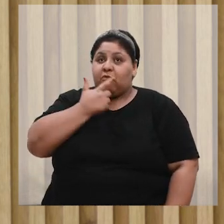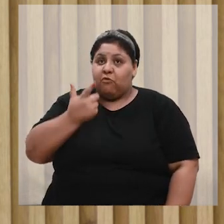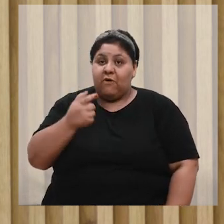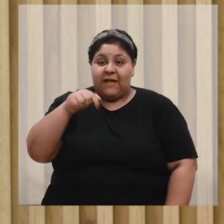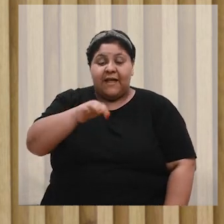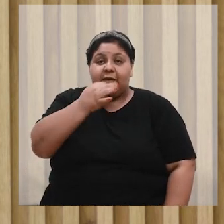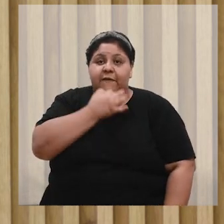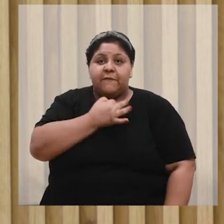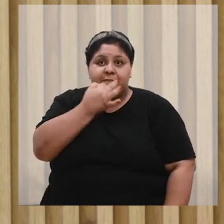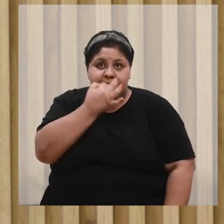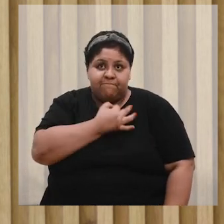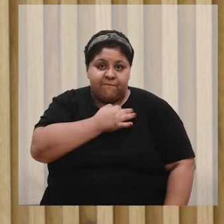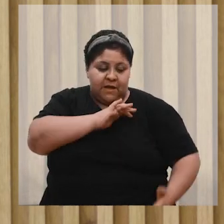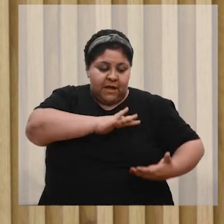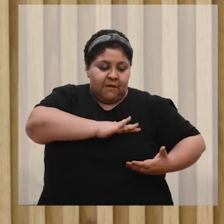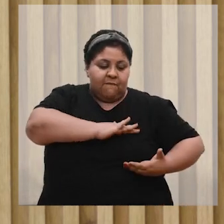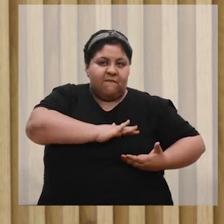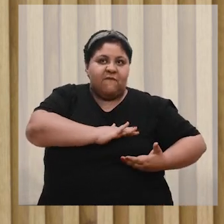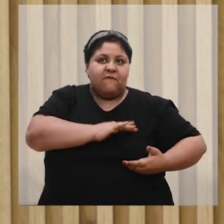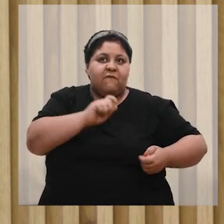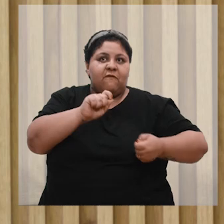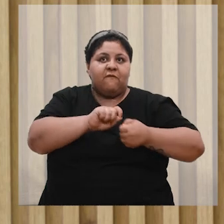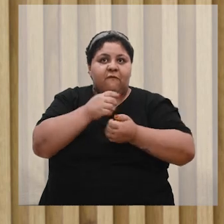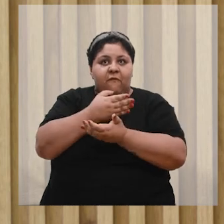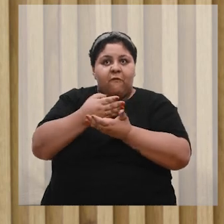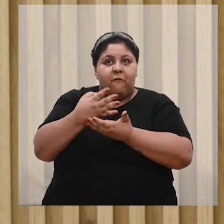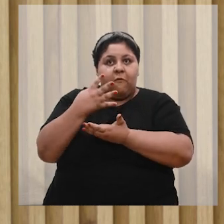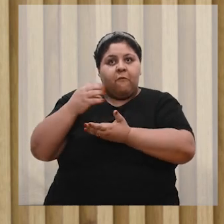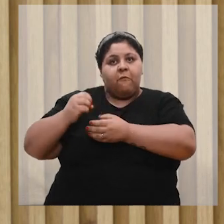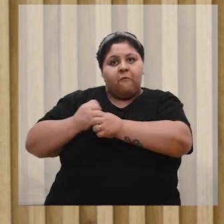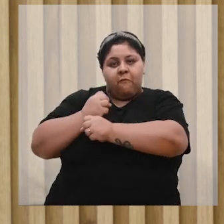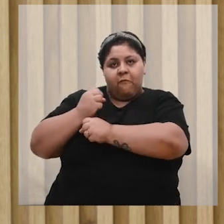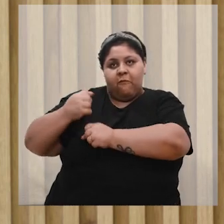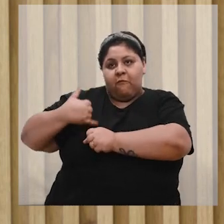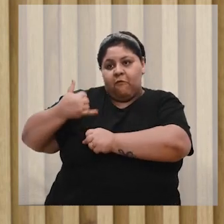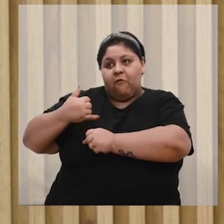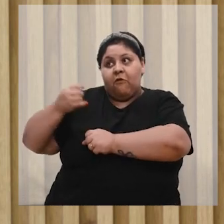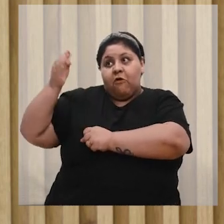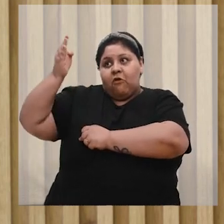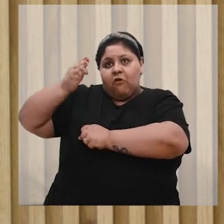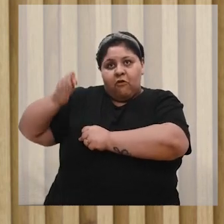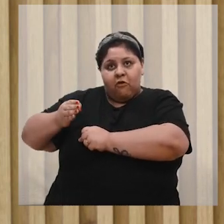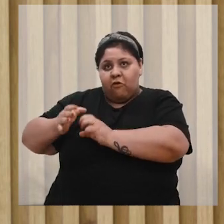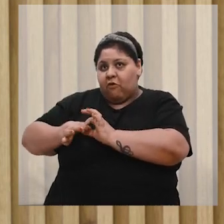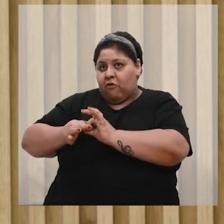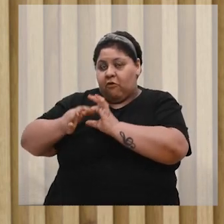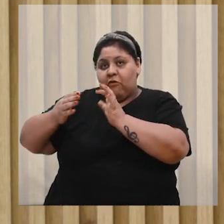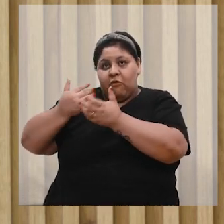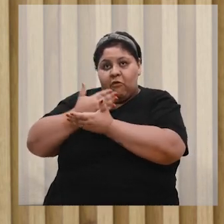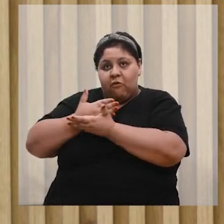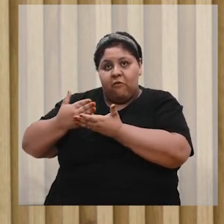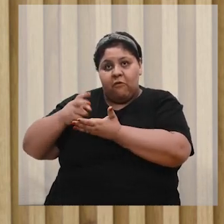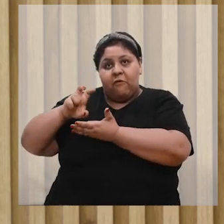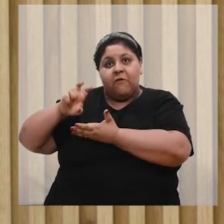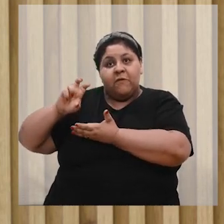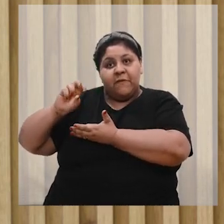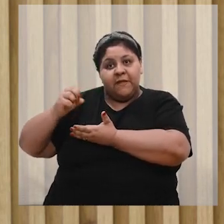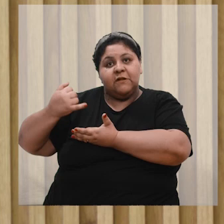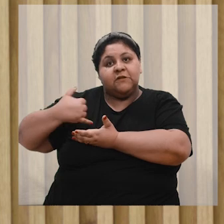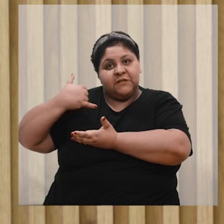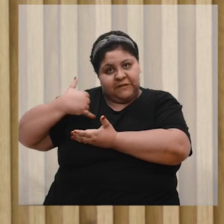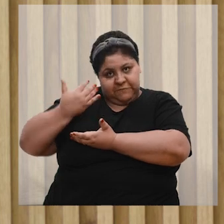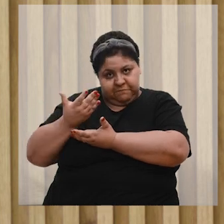Importante ressaltar que no município, essa mamografia é feita a partir dos 40 anos, sendo que no Brasil ela é disponibilizada a partir